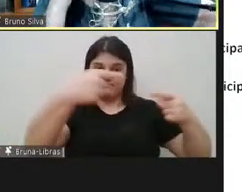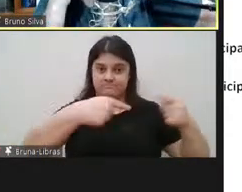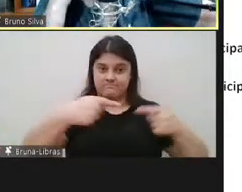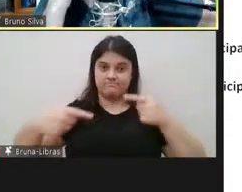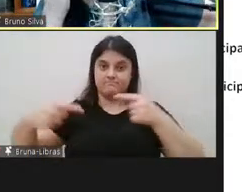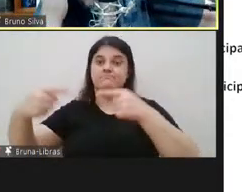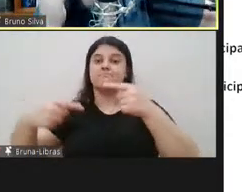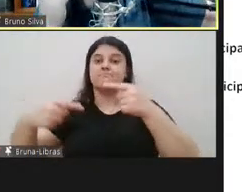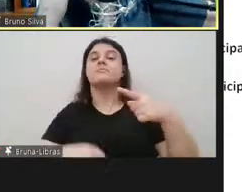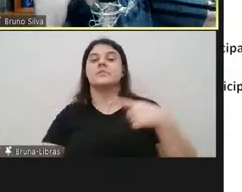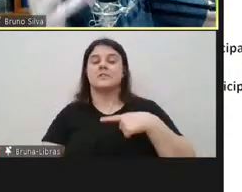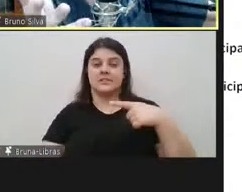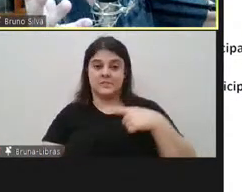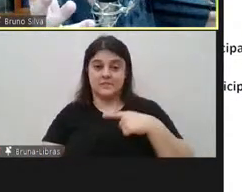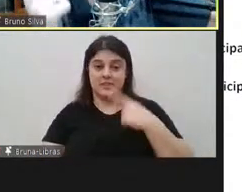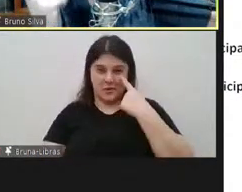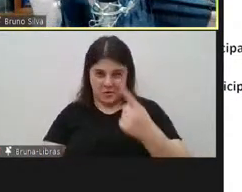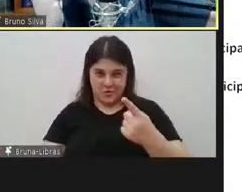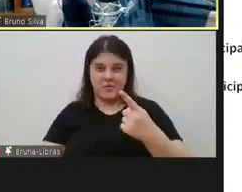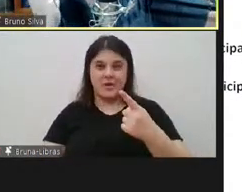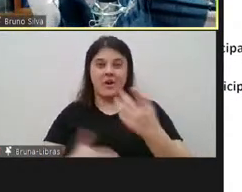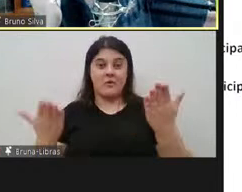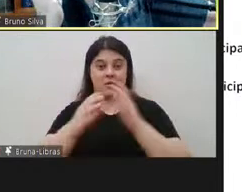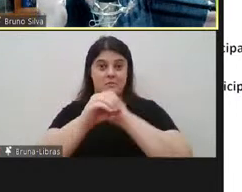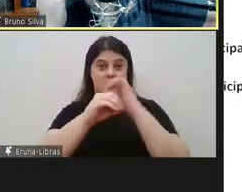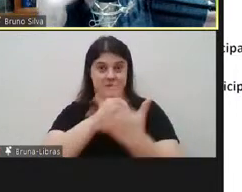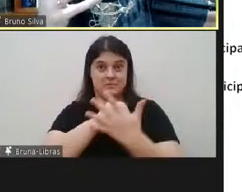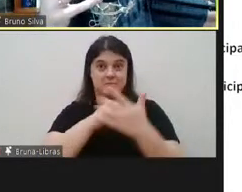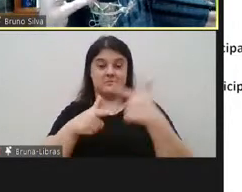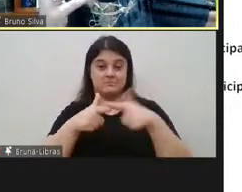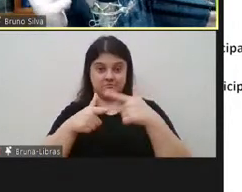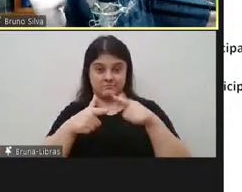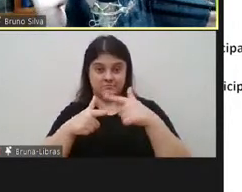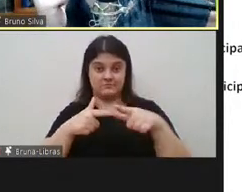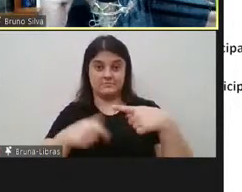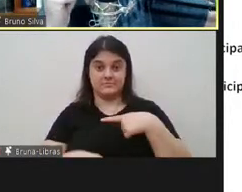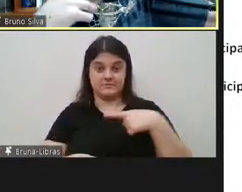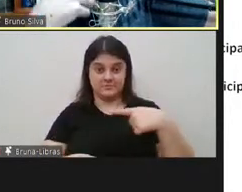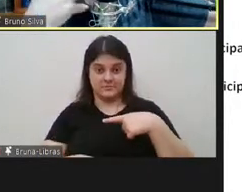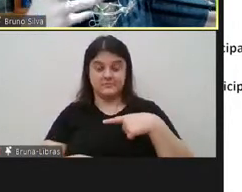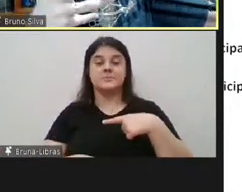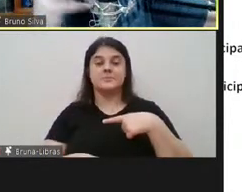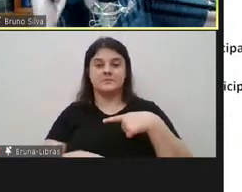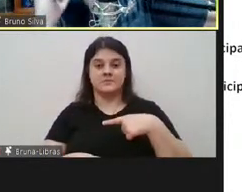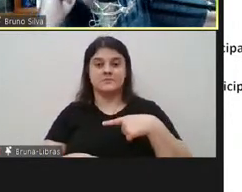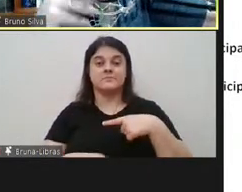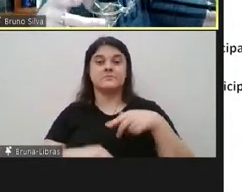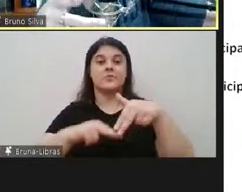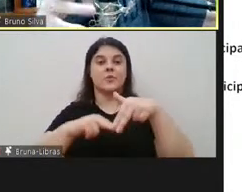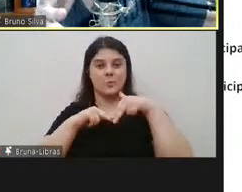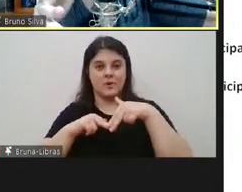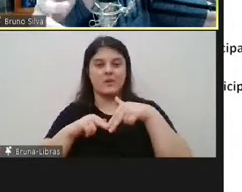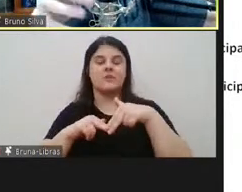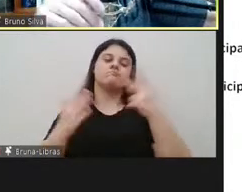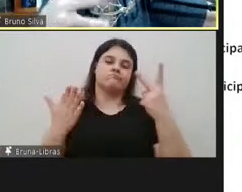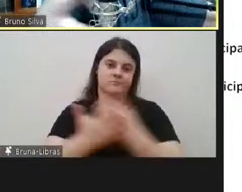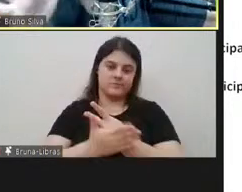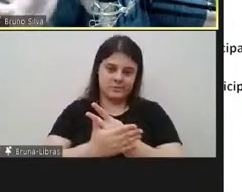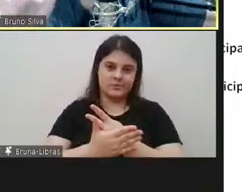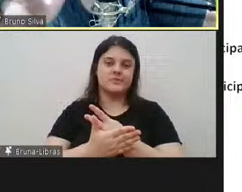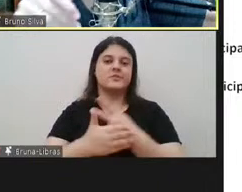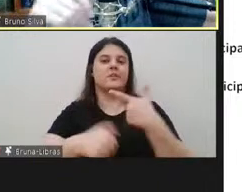recentemente que nós acabamos vendo numa academia da covid-19 por exemplo do coronavírus né e virtude justamente da questão